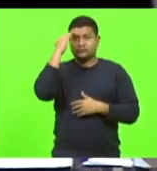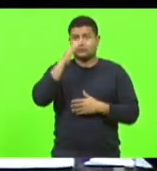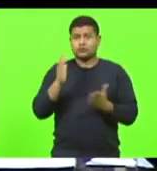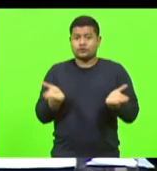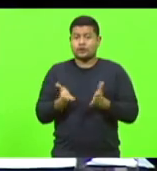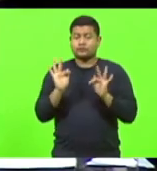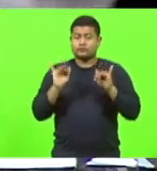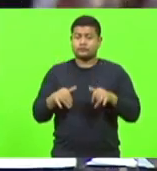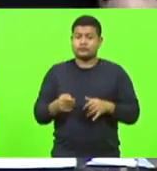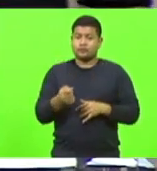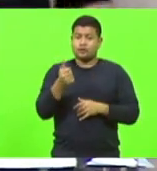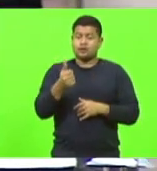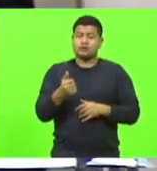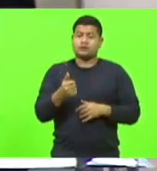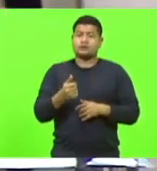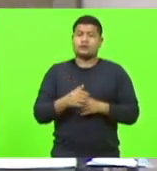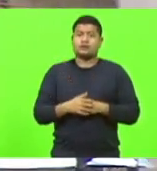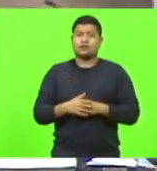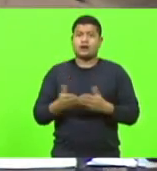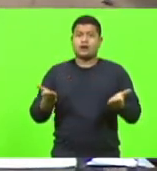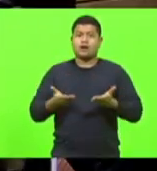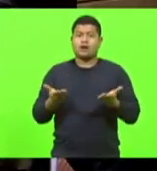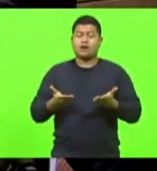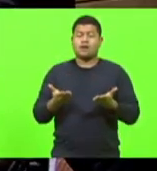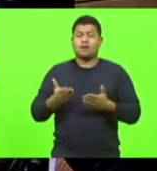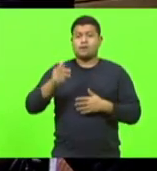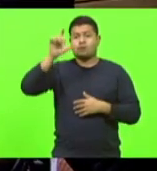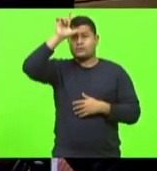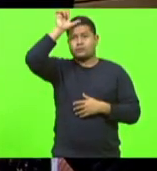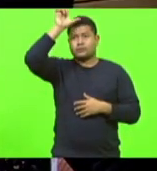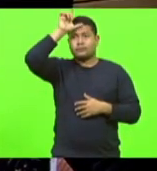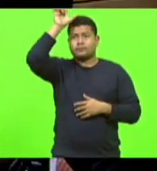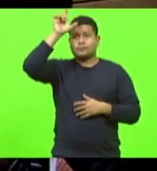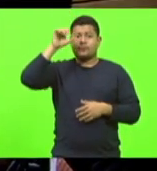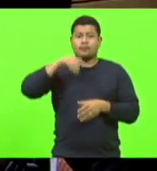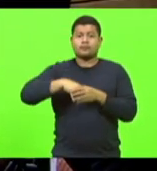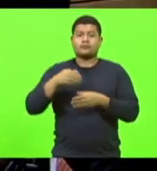rotação e o voto a deputado O sargento Lima